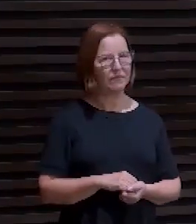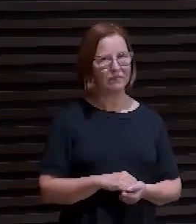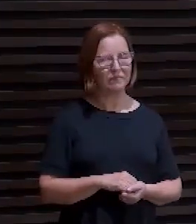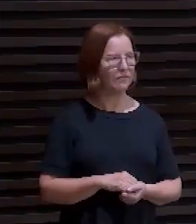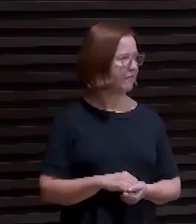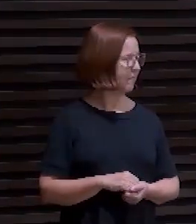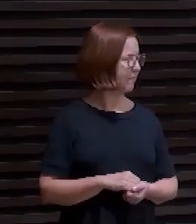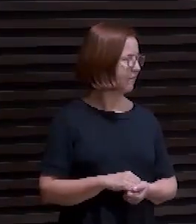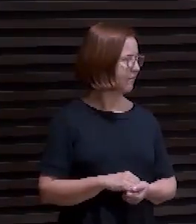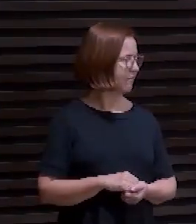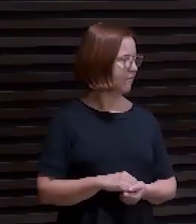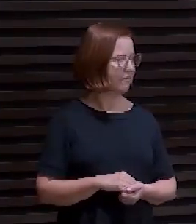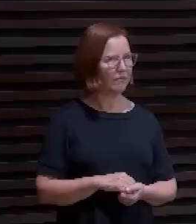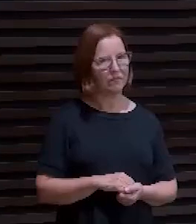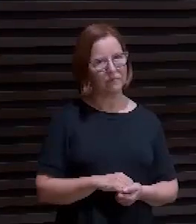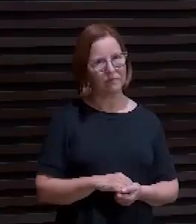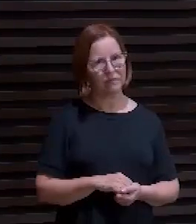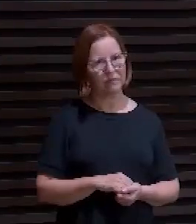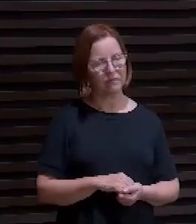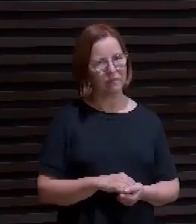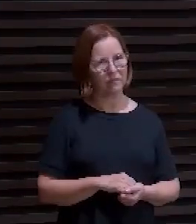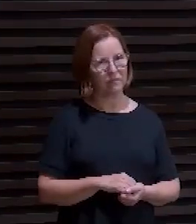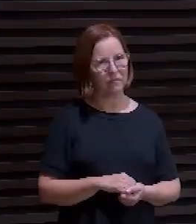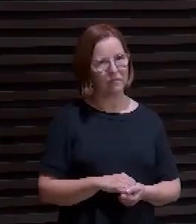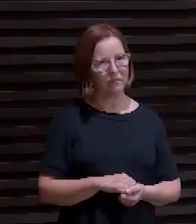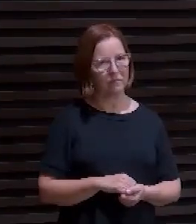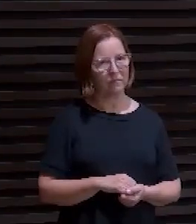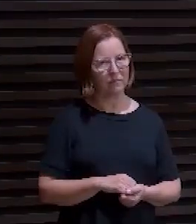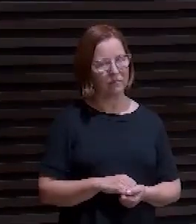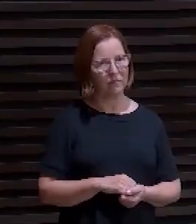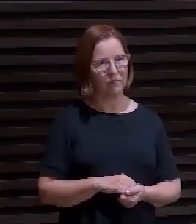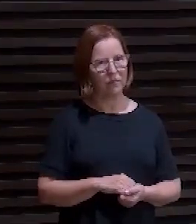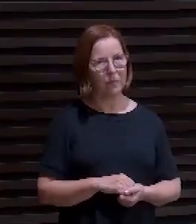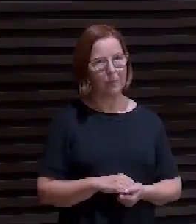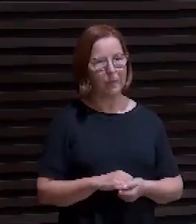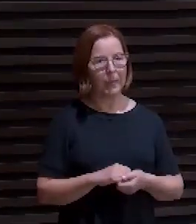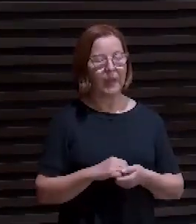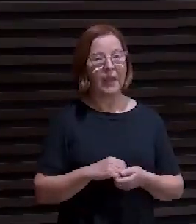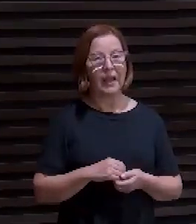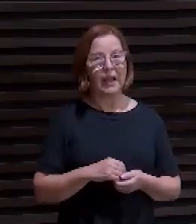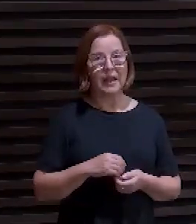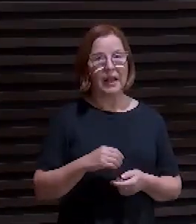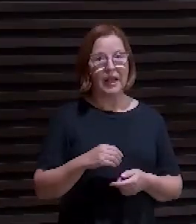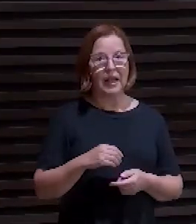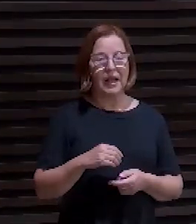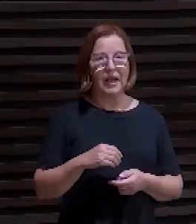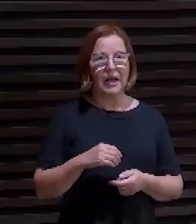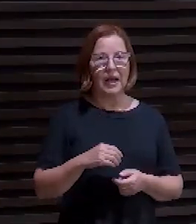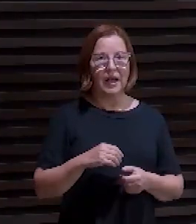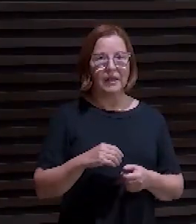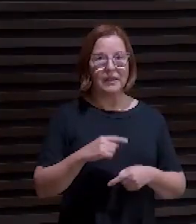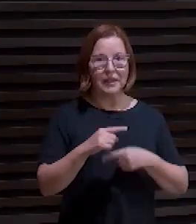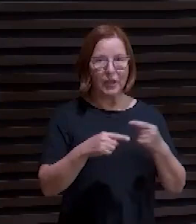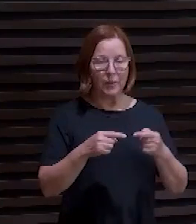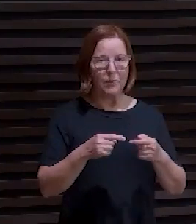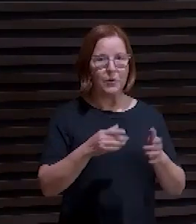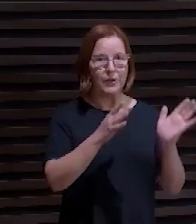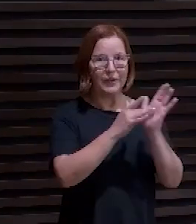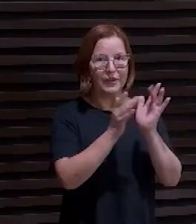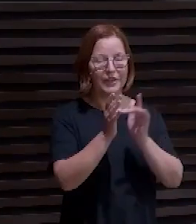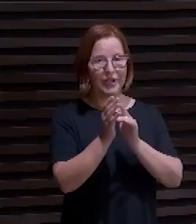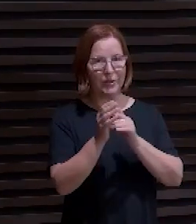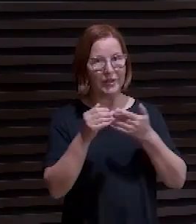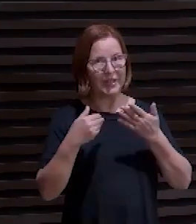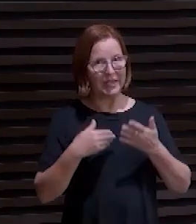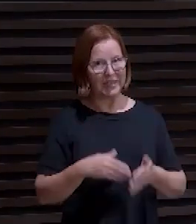No momento do seu nascimento, seus pais ofereceram uma pomba, uma rola, como